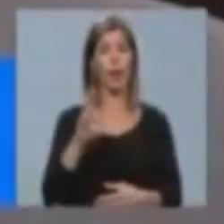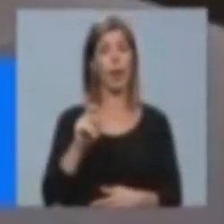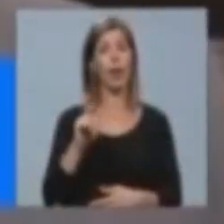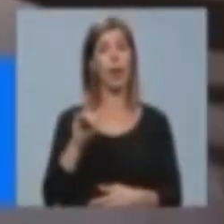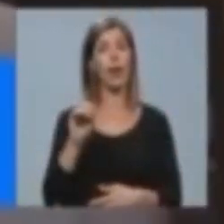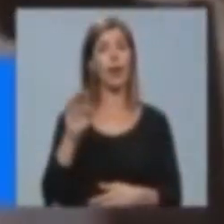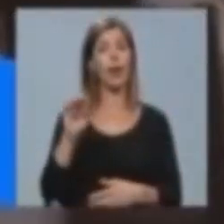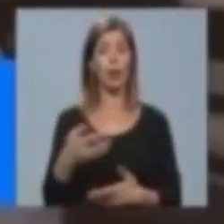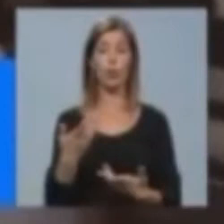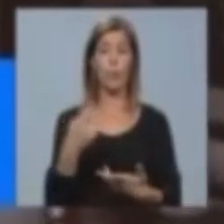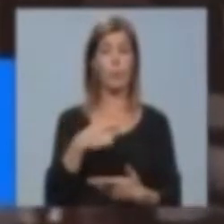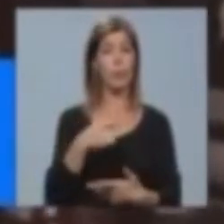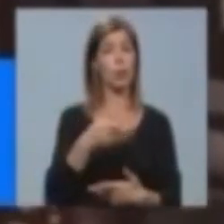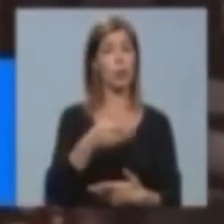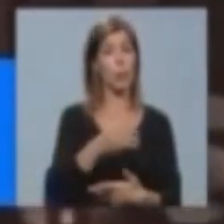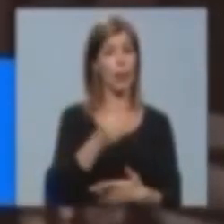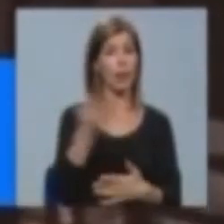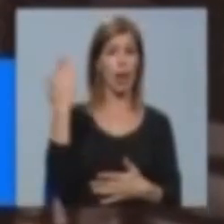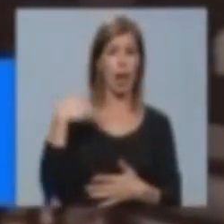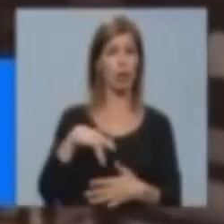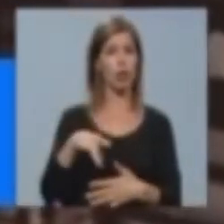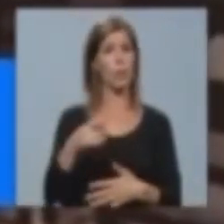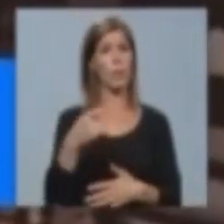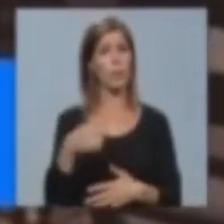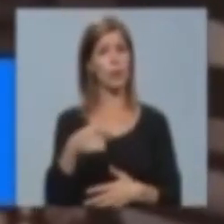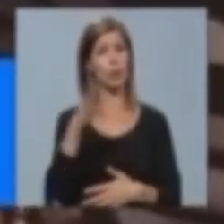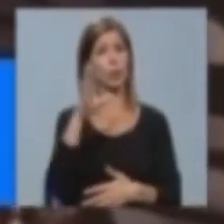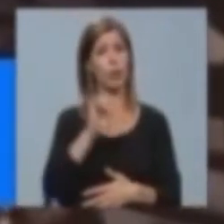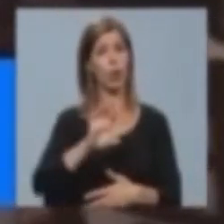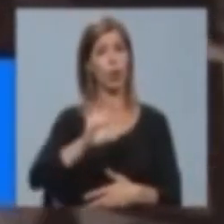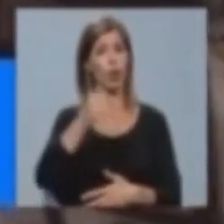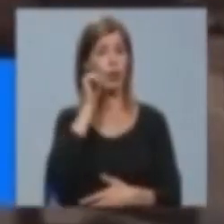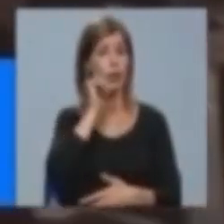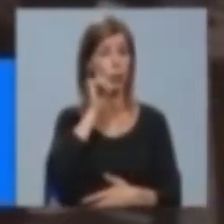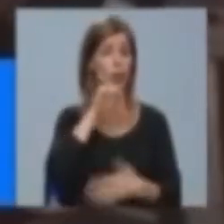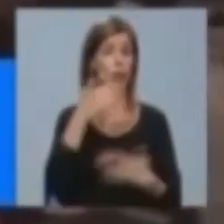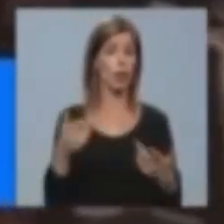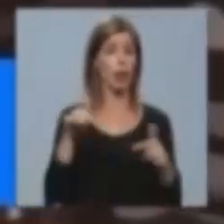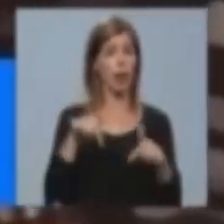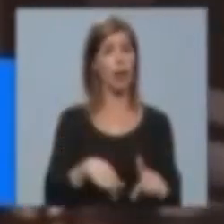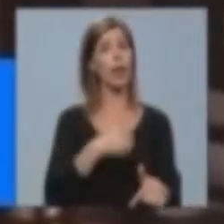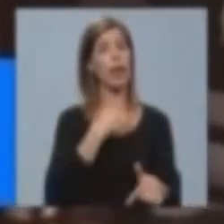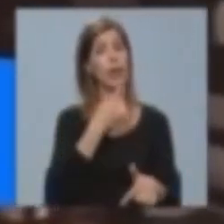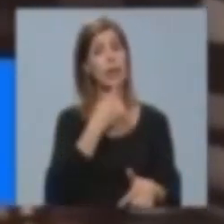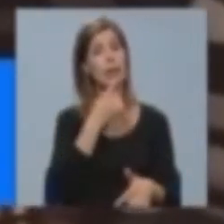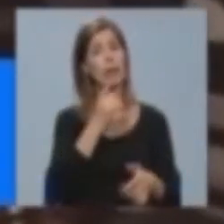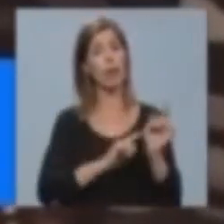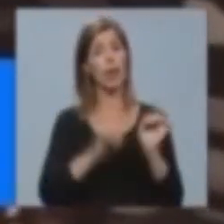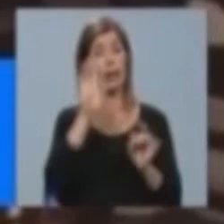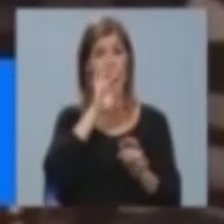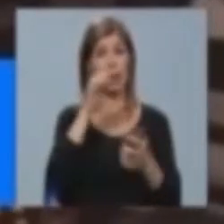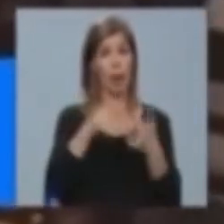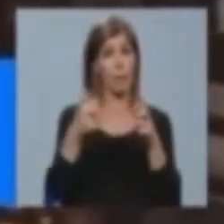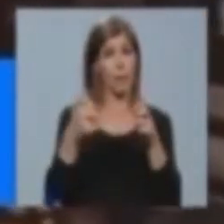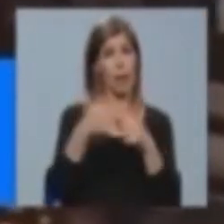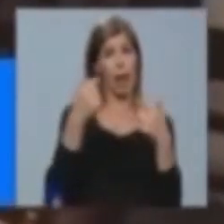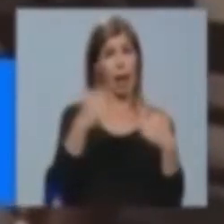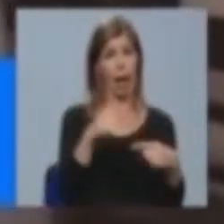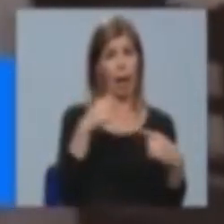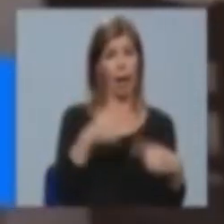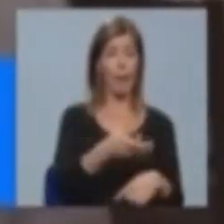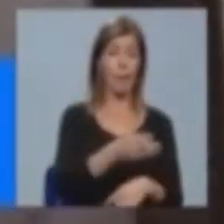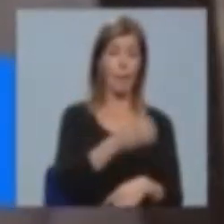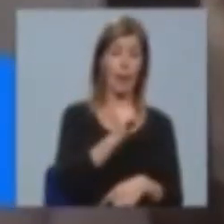presidente do PS, antigo presidente do Governo Regional dos Açores, aqui a dizer que se houve problemas entre o